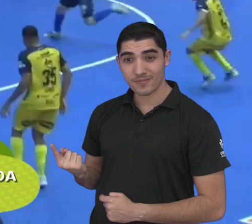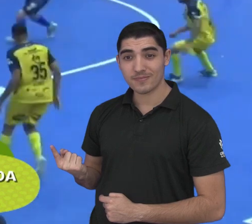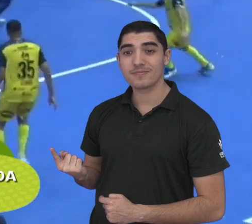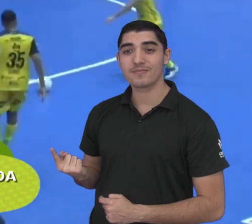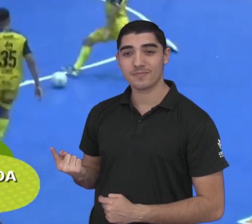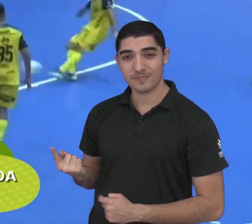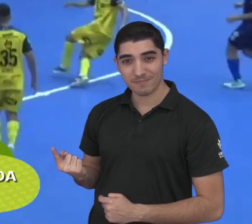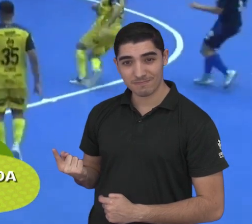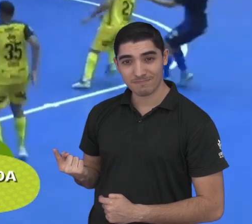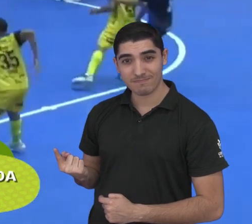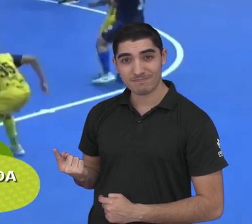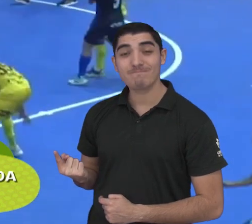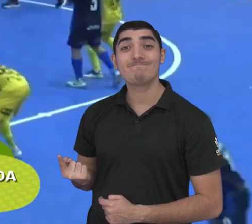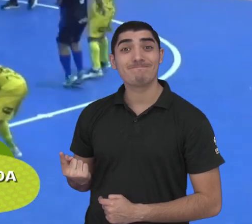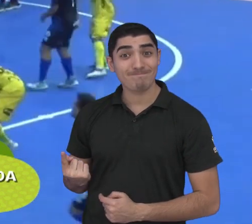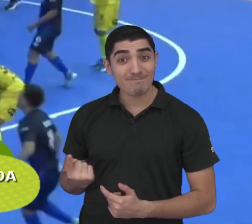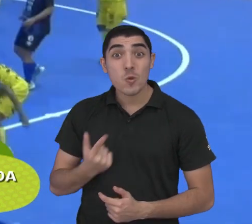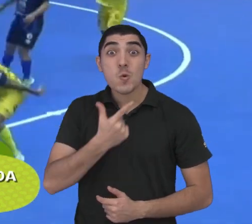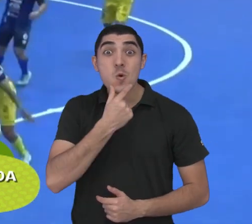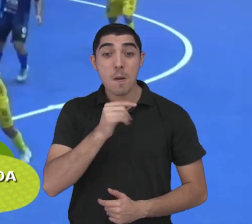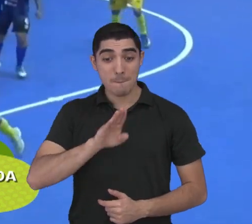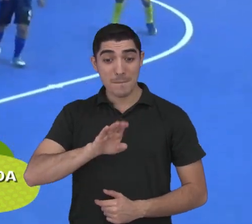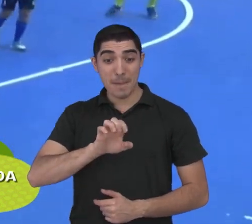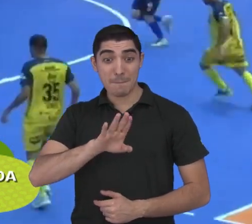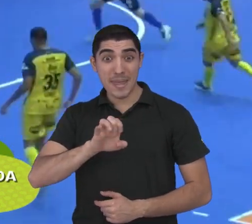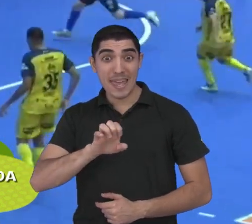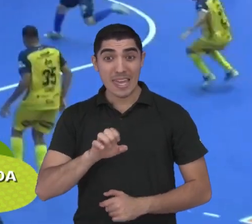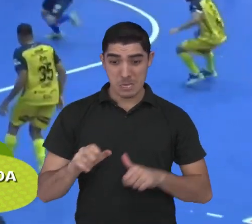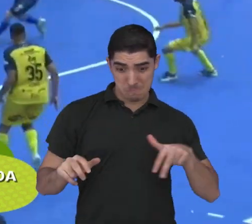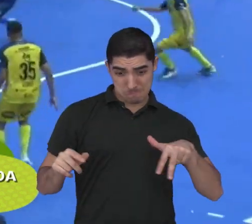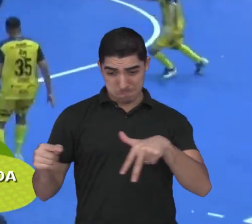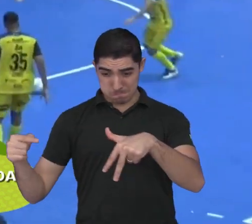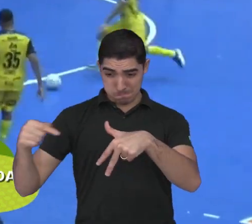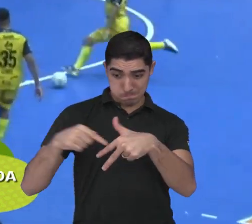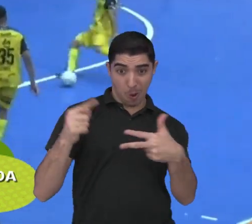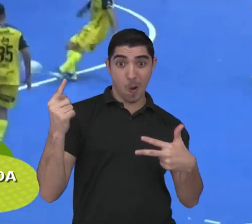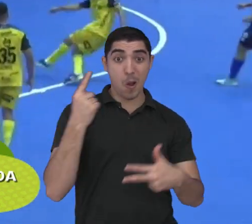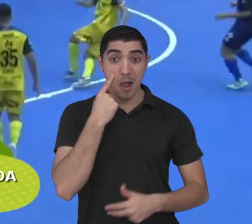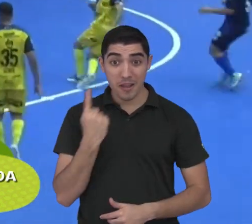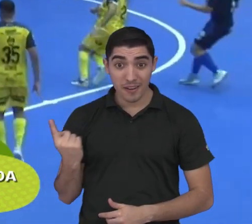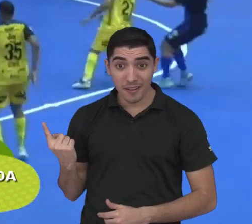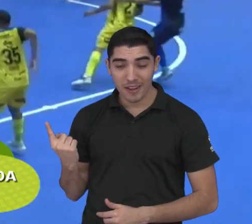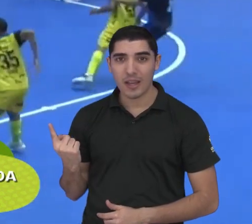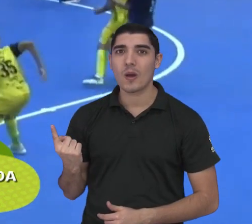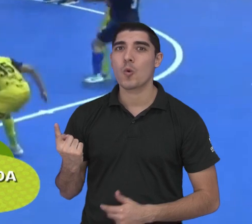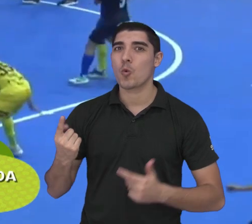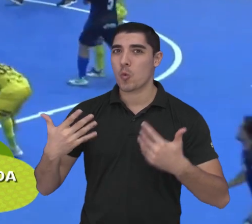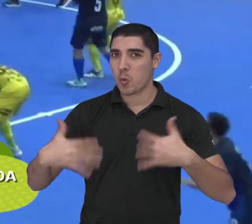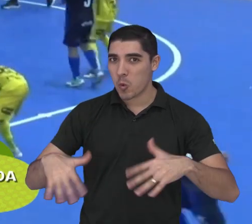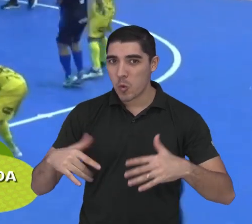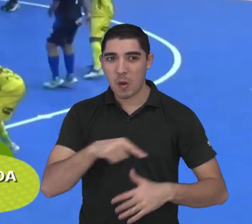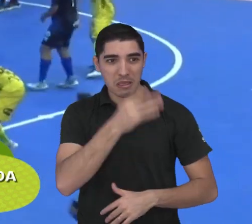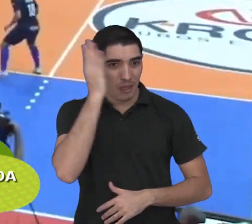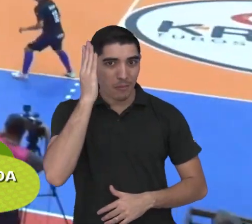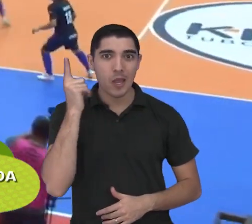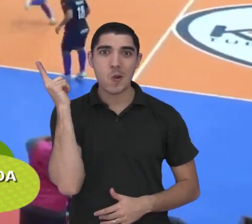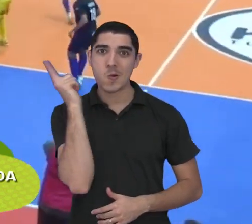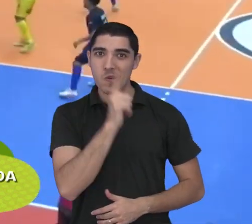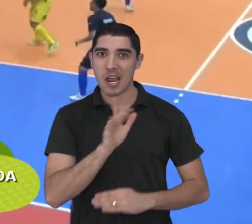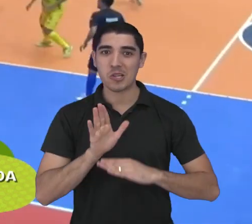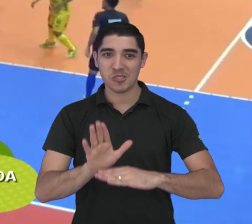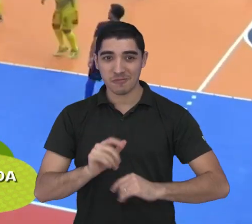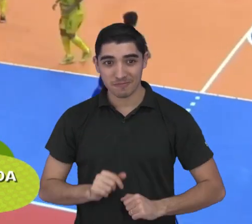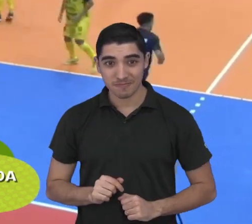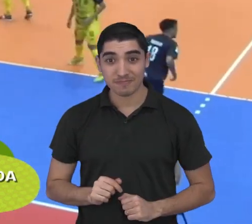que bateu de primeira e Bebê se jogou na bola para tirar o gol certo do São José, providenciar o corte do Bebê.